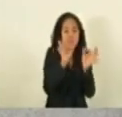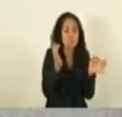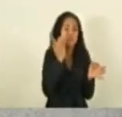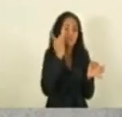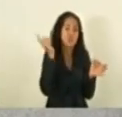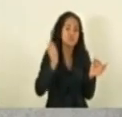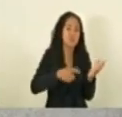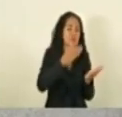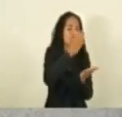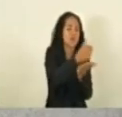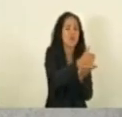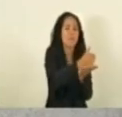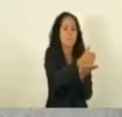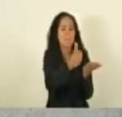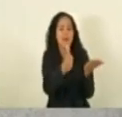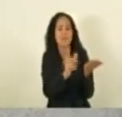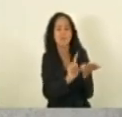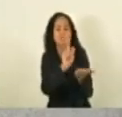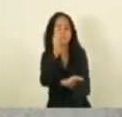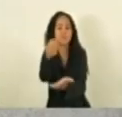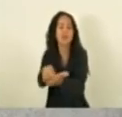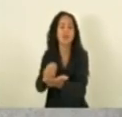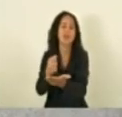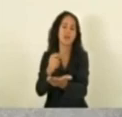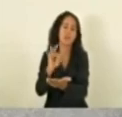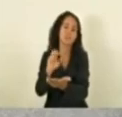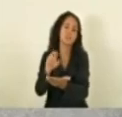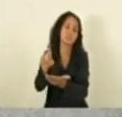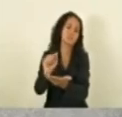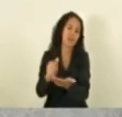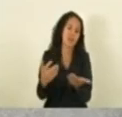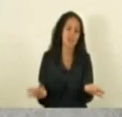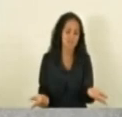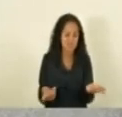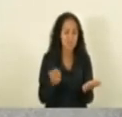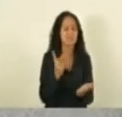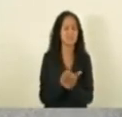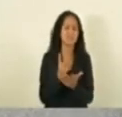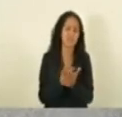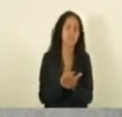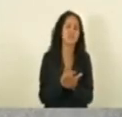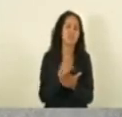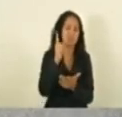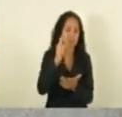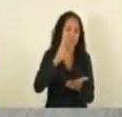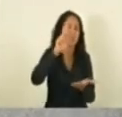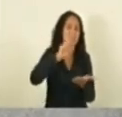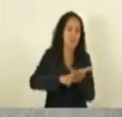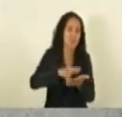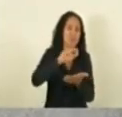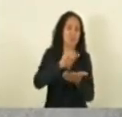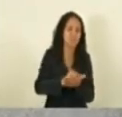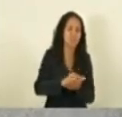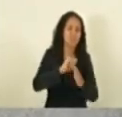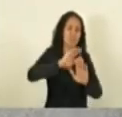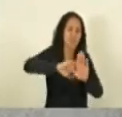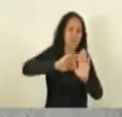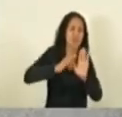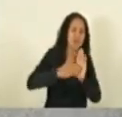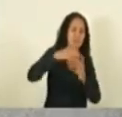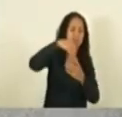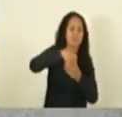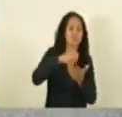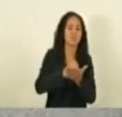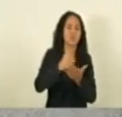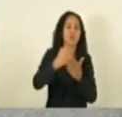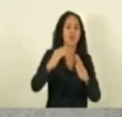simplesmente livrar as escolas de uma coisa que elas têm que fazer constantemente, que é registrar atas em cartório,